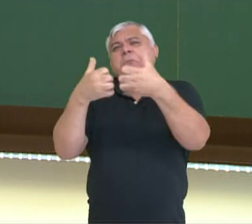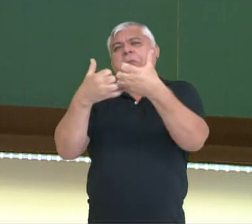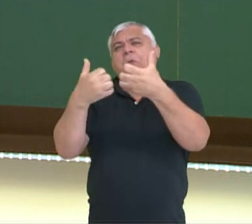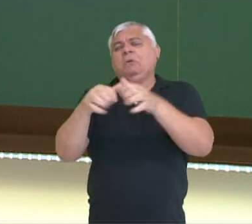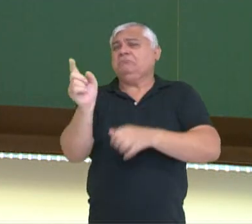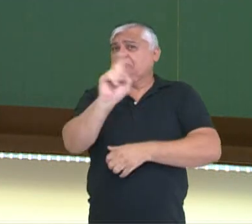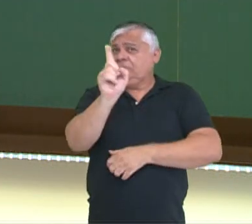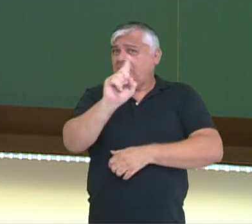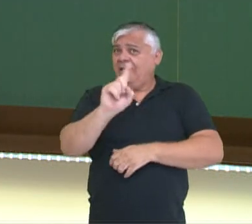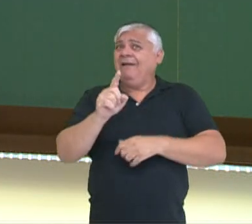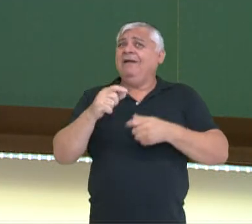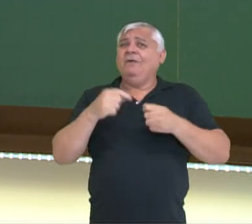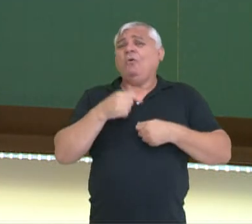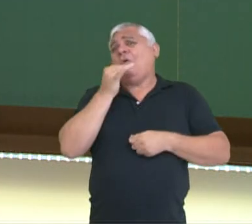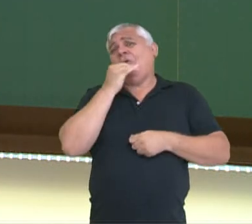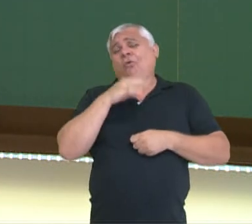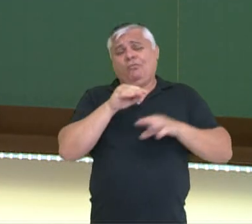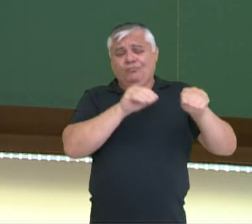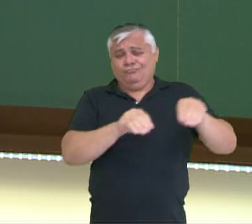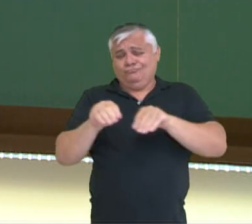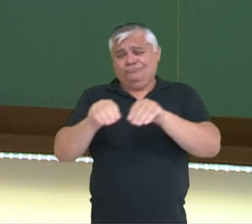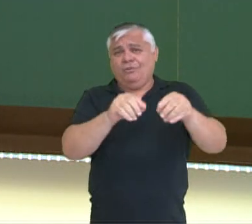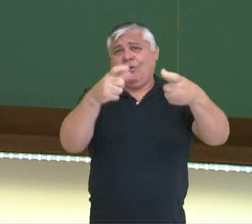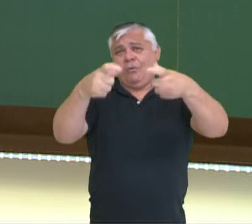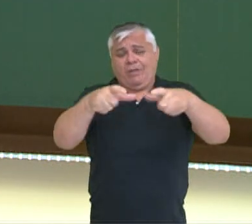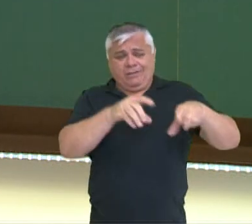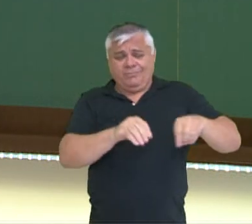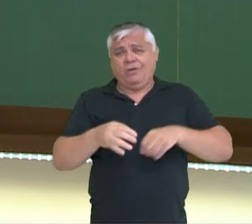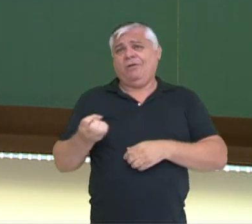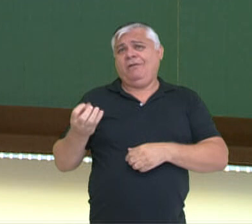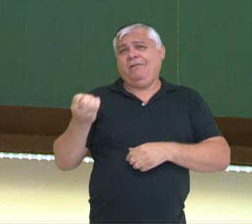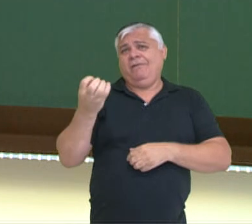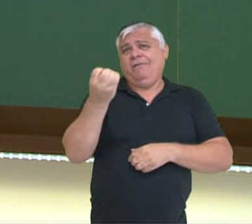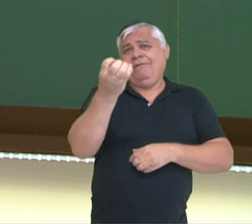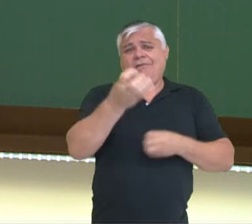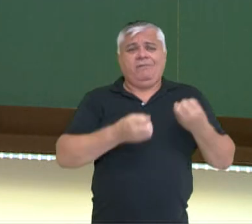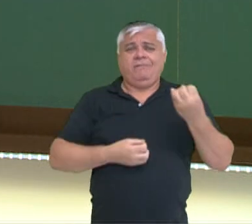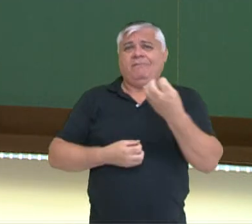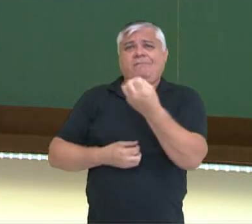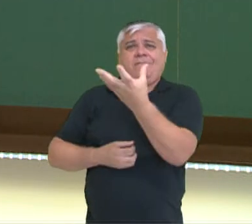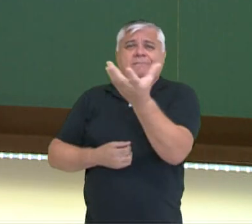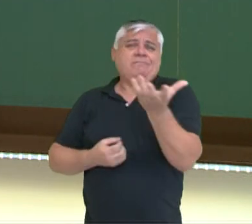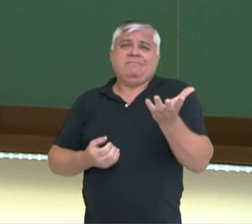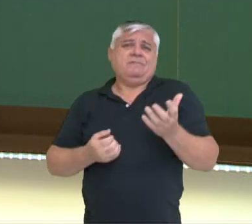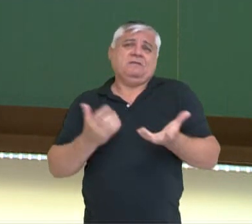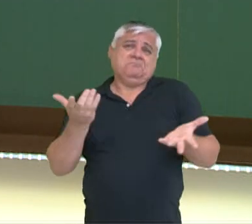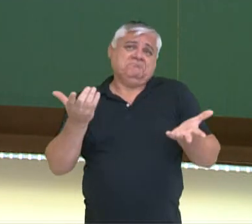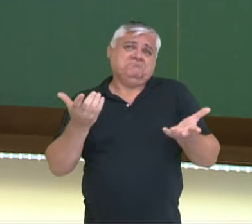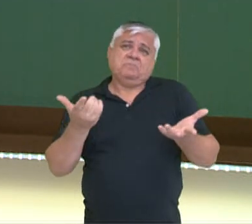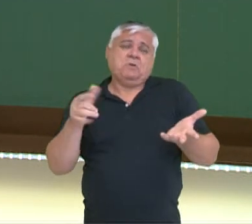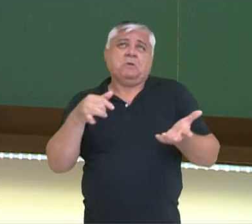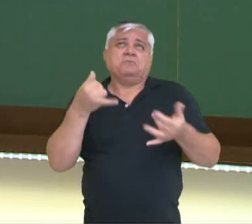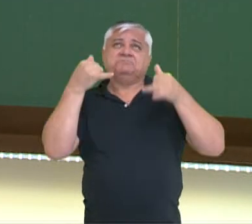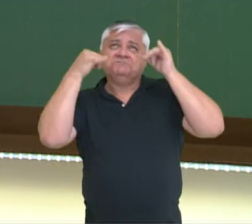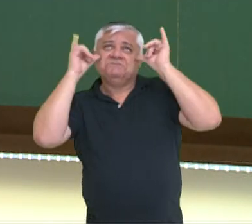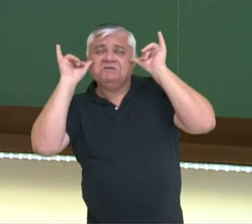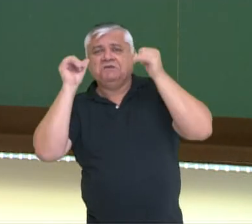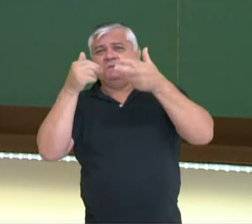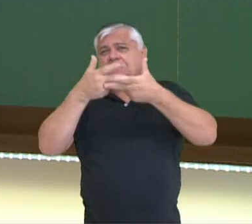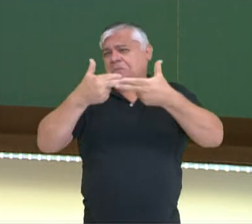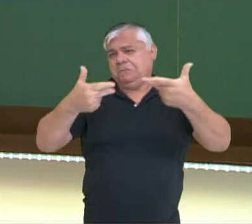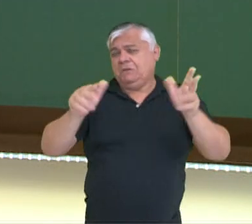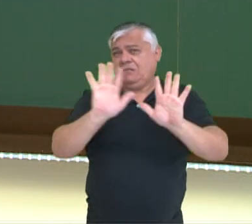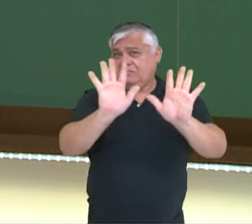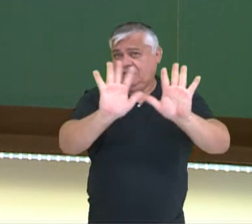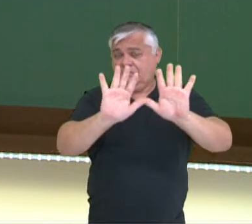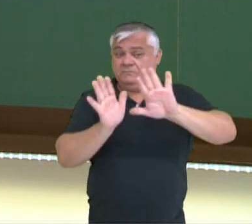um local para outro, né? Generalmente vacaciones para conhecer outro sítio, um outro lugar. Vamos